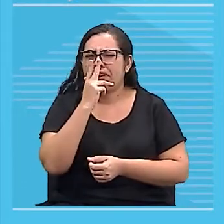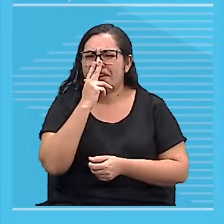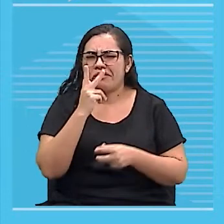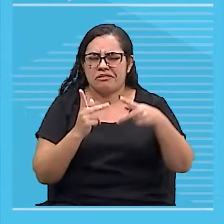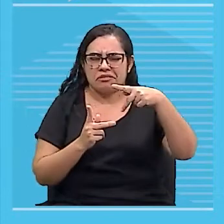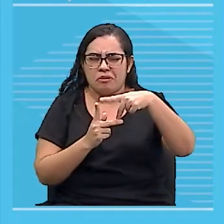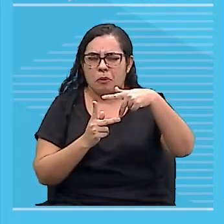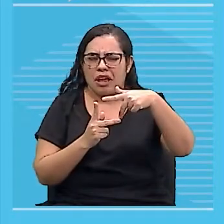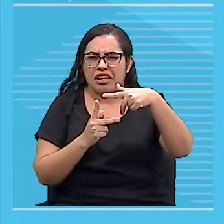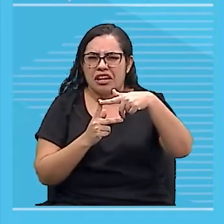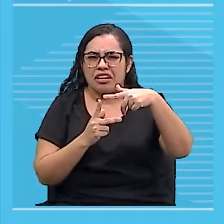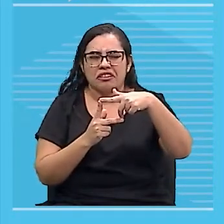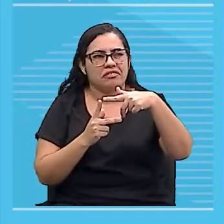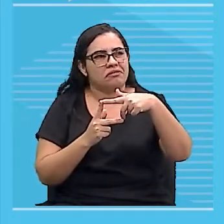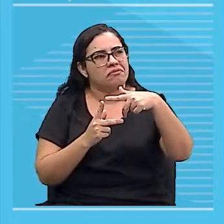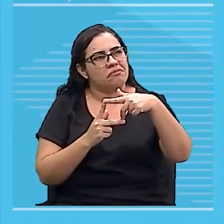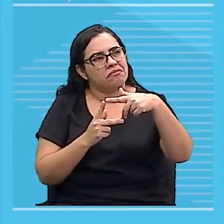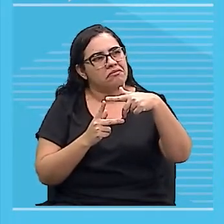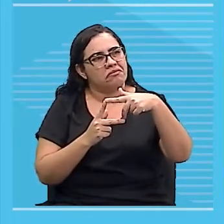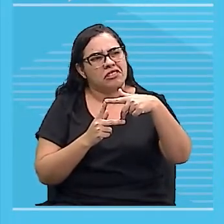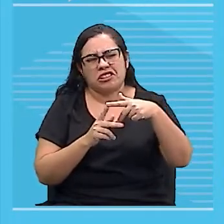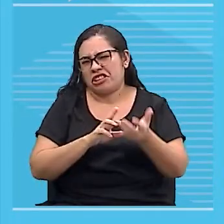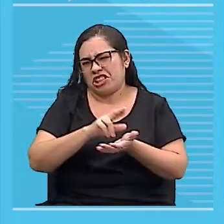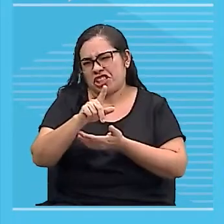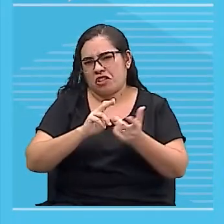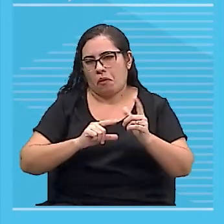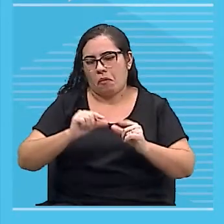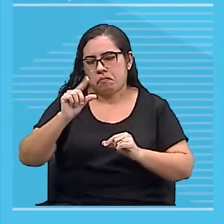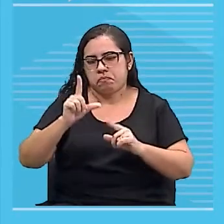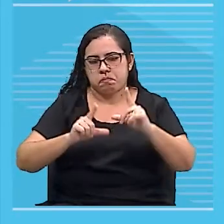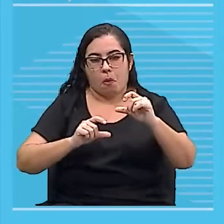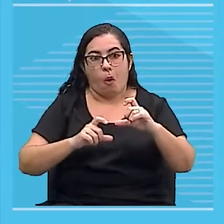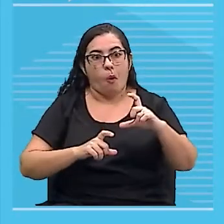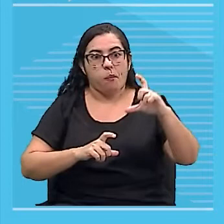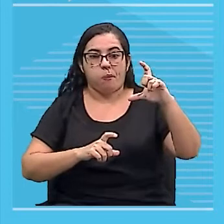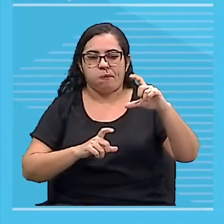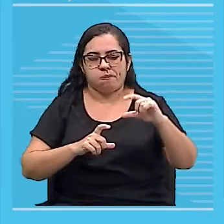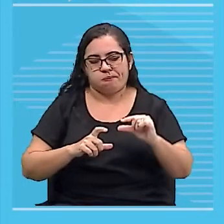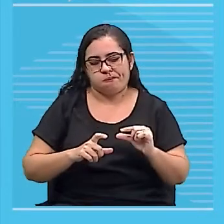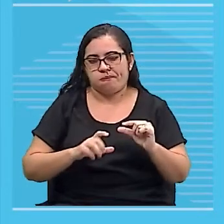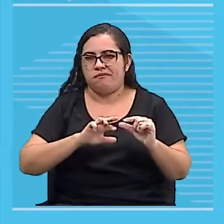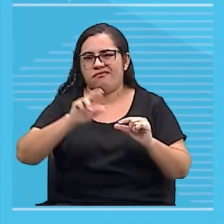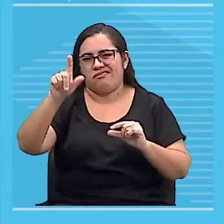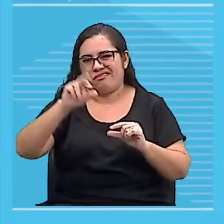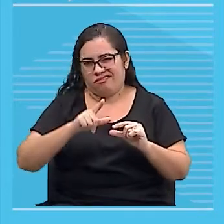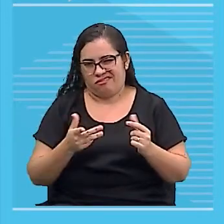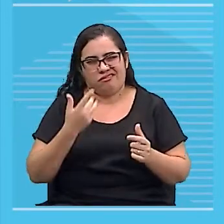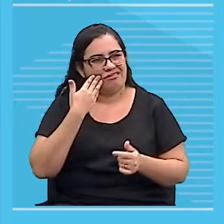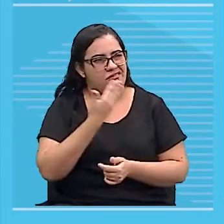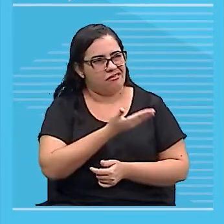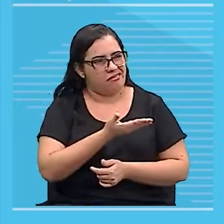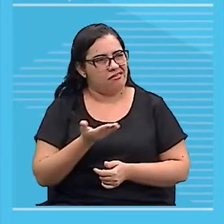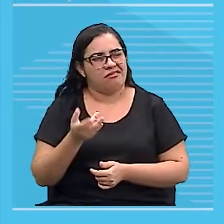quadradinhos, capacitores de tamanhos diversos, capacitores grandes, capacitores pequenos.